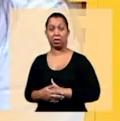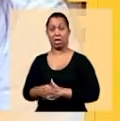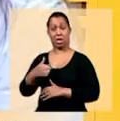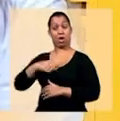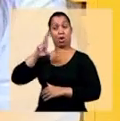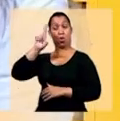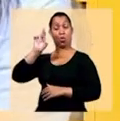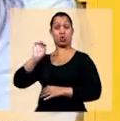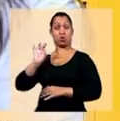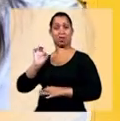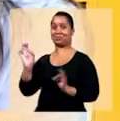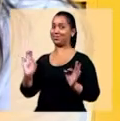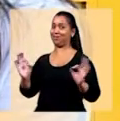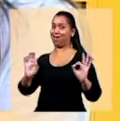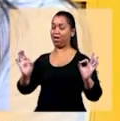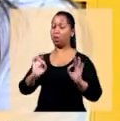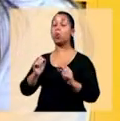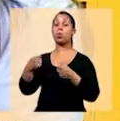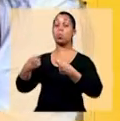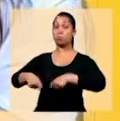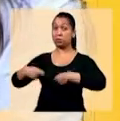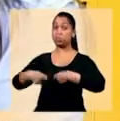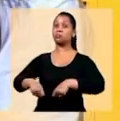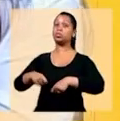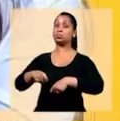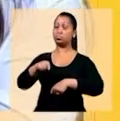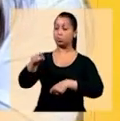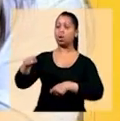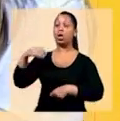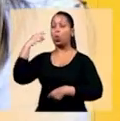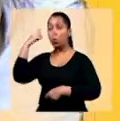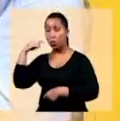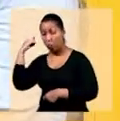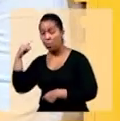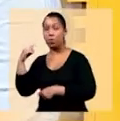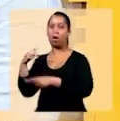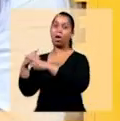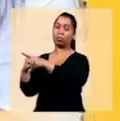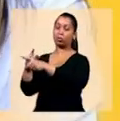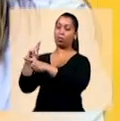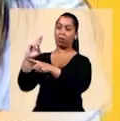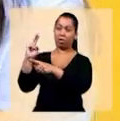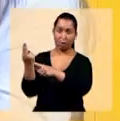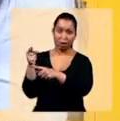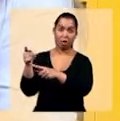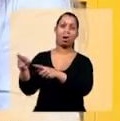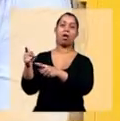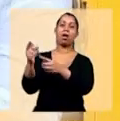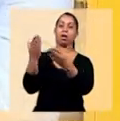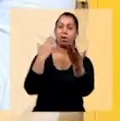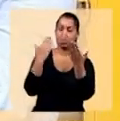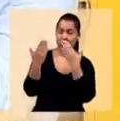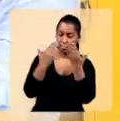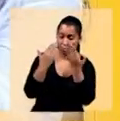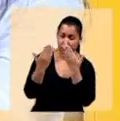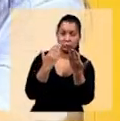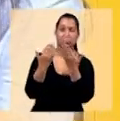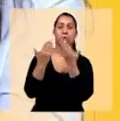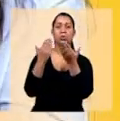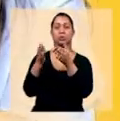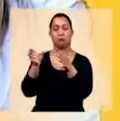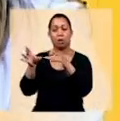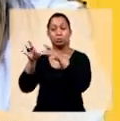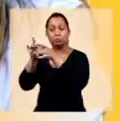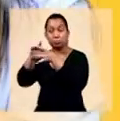gestão de pessoas? Eu não atuo sozinho. Eu preciso do apoio do jurídico da empresa, eu preciso do apoio da